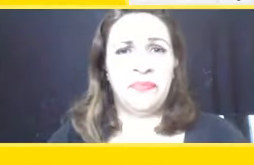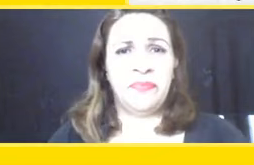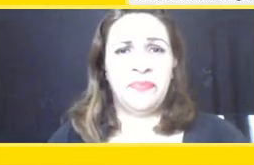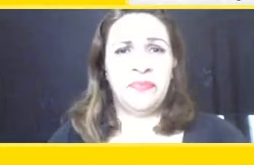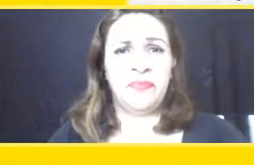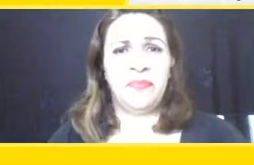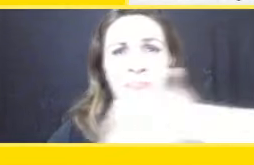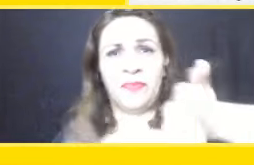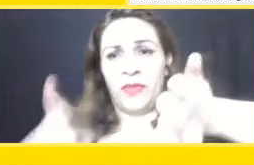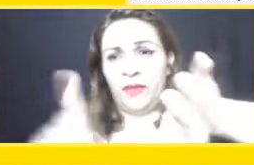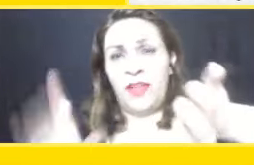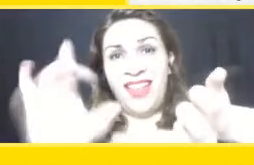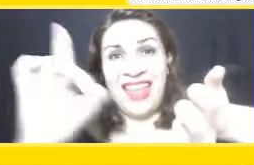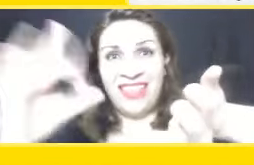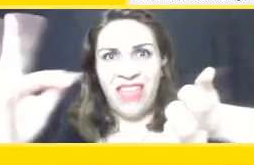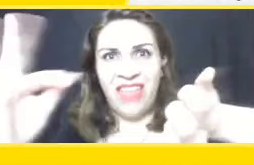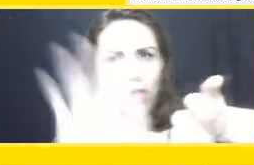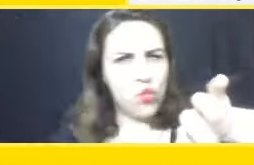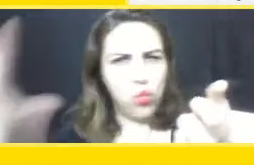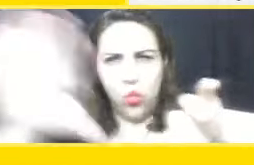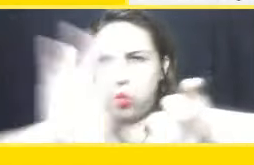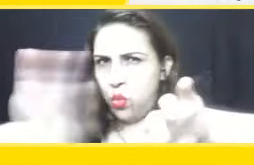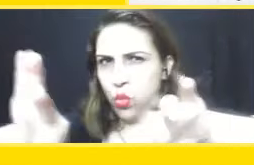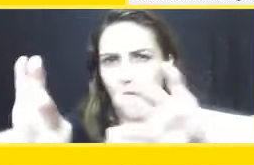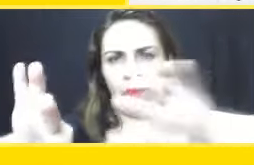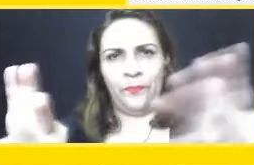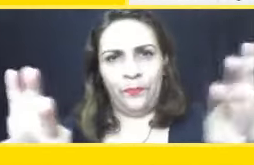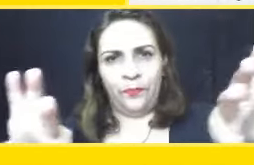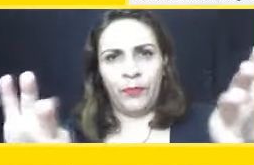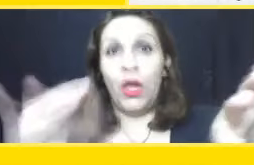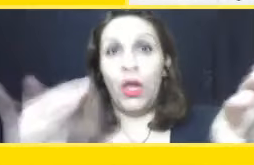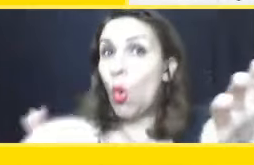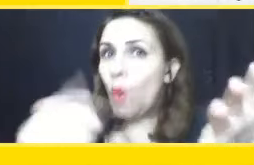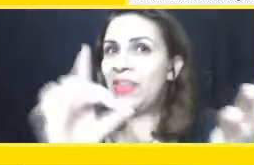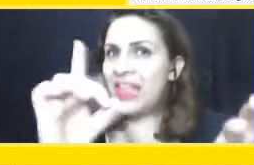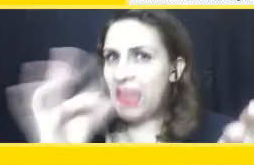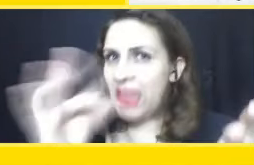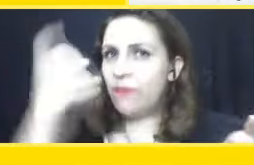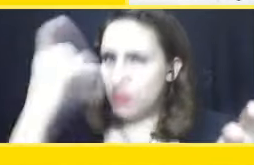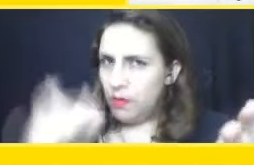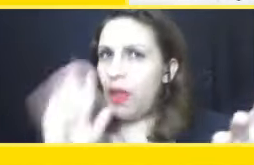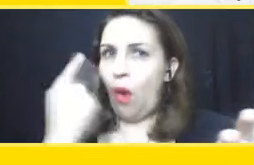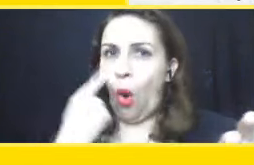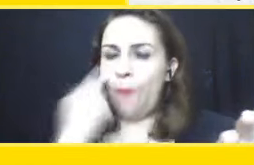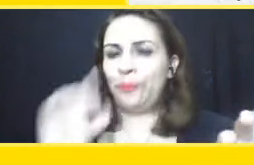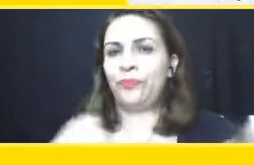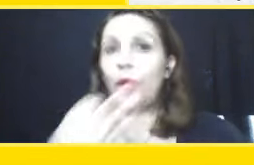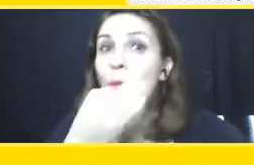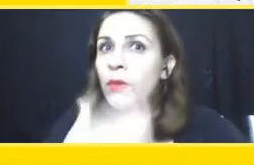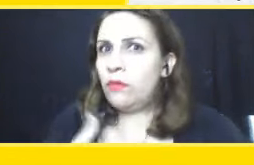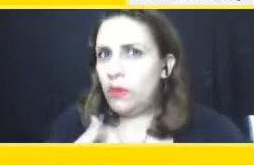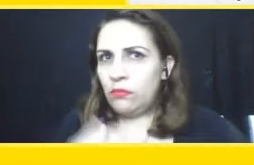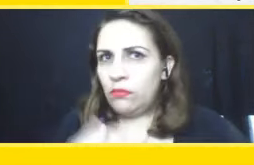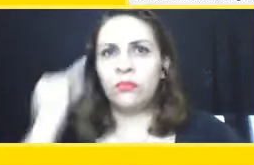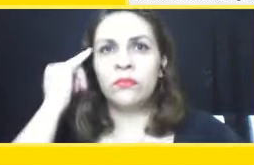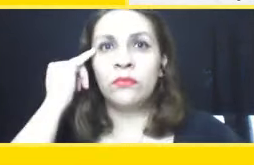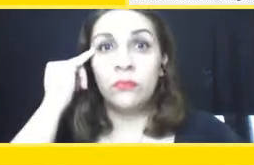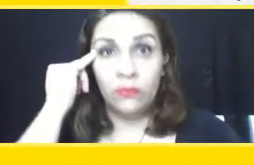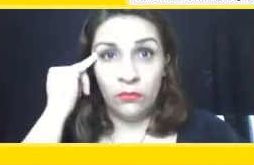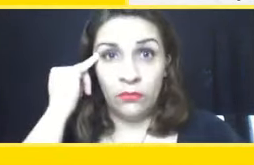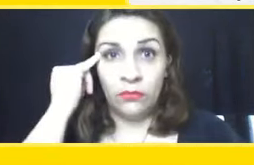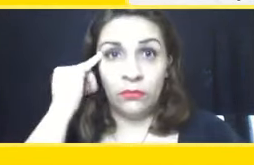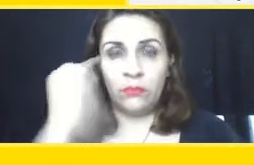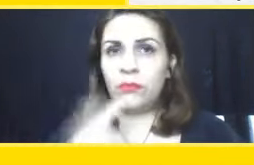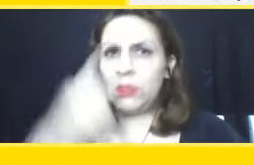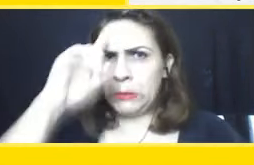está acontecendo no Distrito Federal. Vou começar do DF, depois eu vou partir para Ceilândia. Na minha visão, o governador Ibaneis tomou a decisão